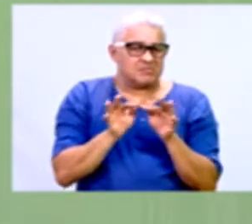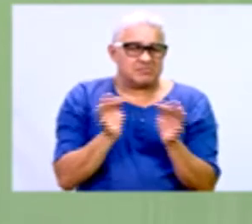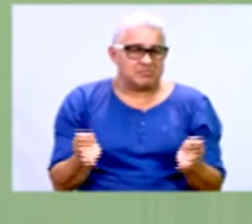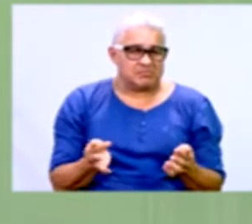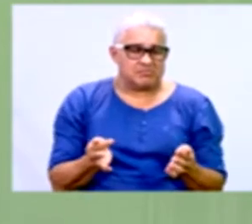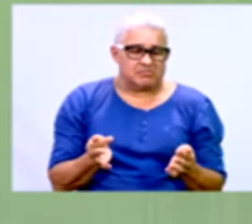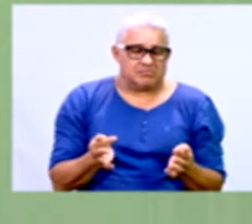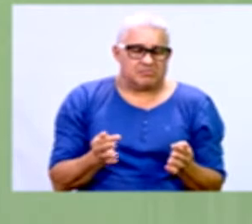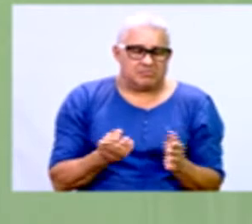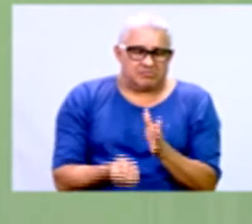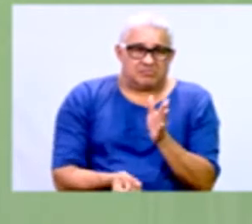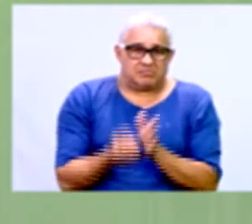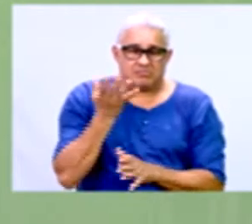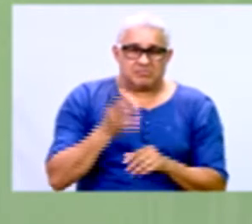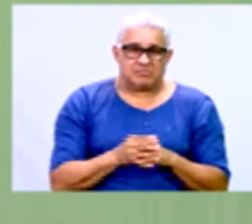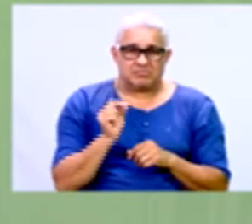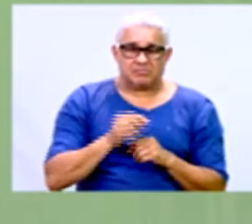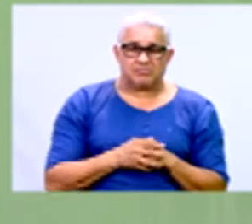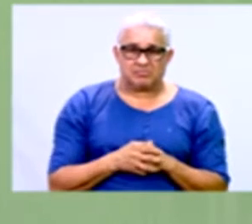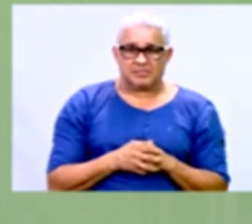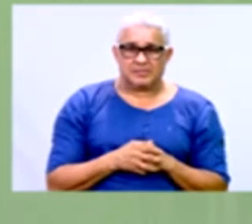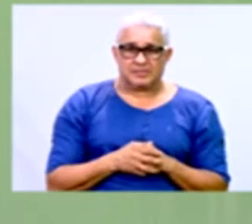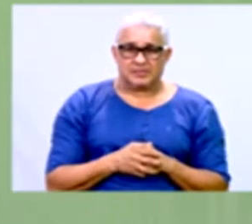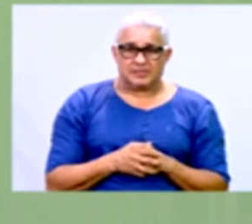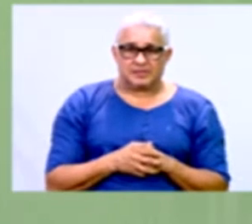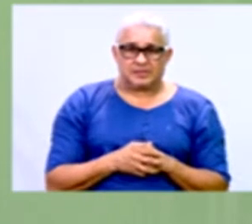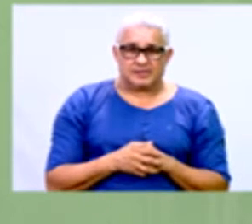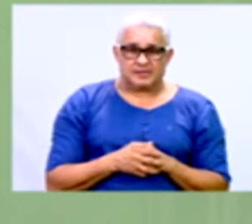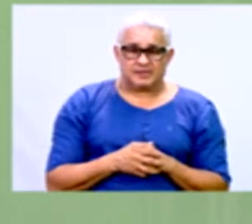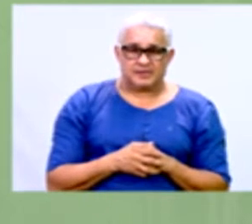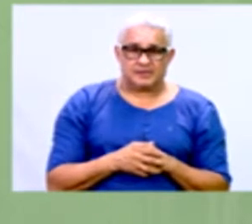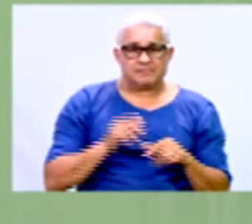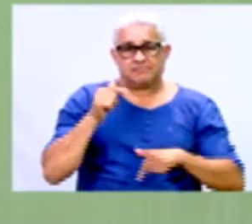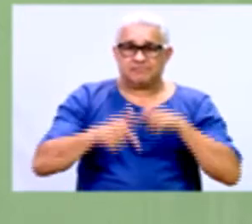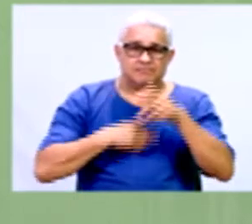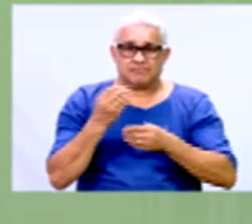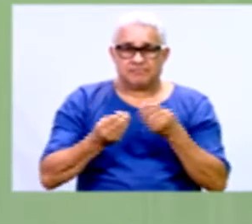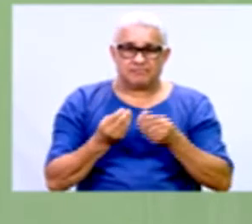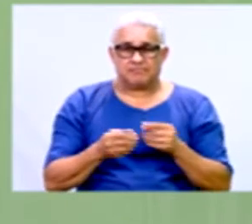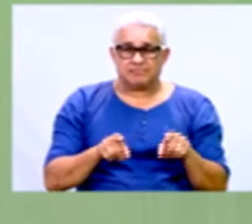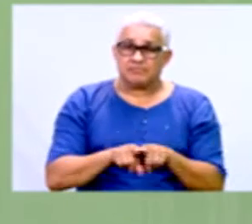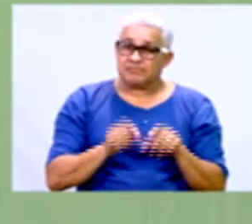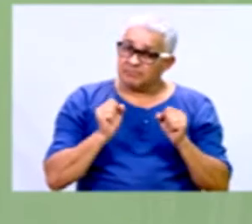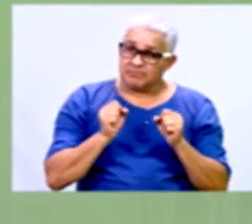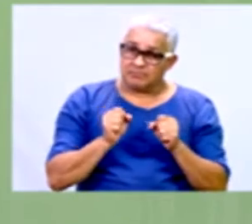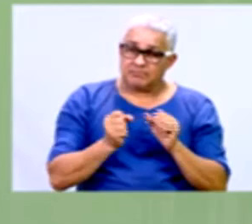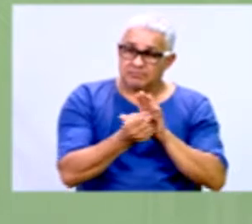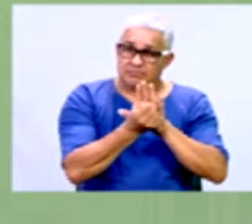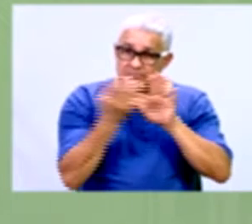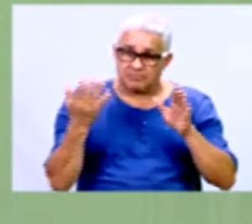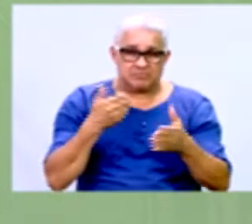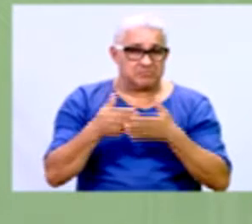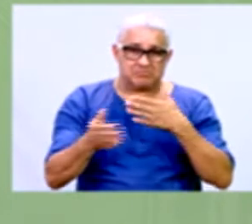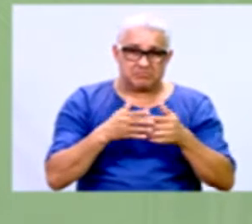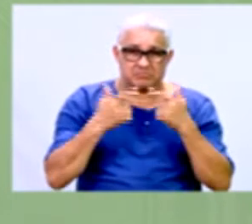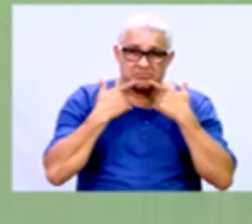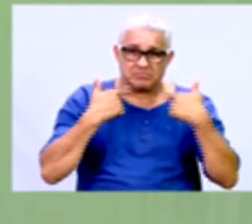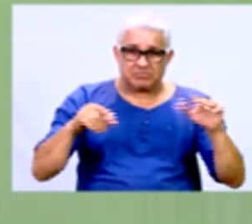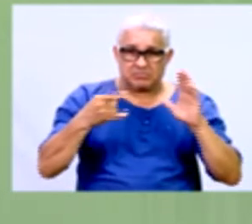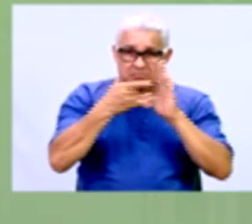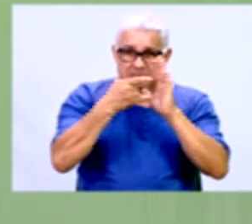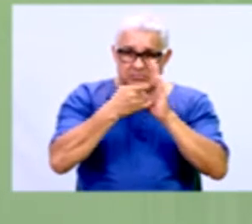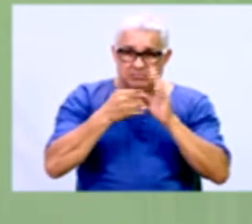de se criar a questão do funcionamento dele, né? E ele pode ser aplicado em qualquer linguagem de